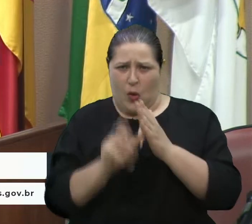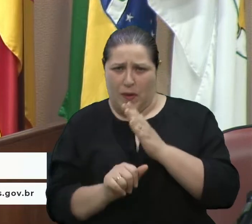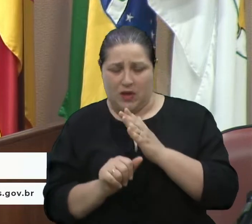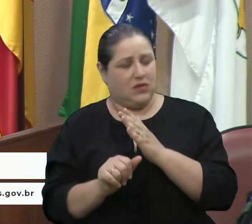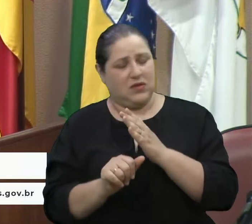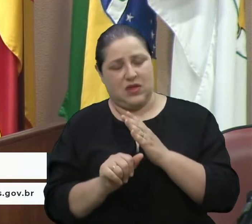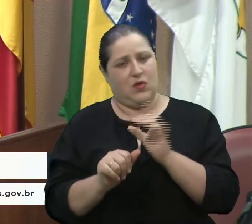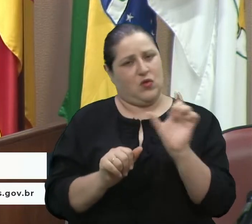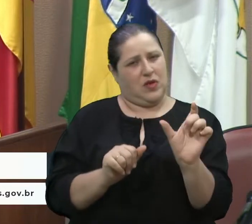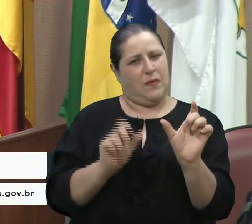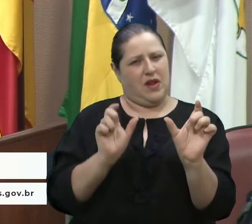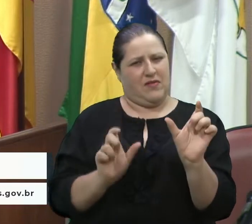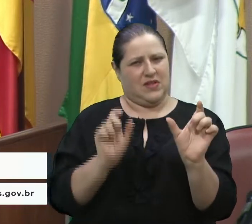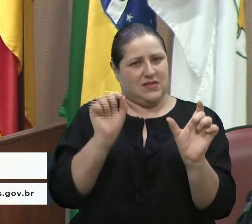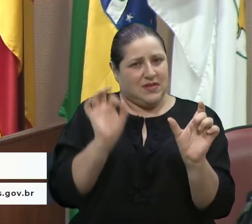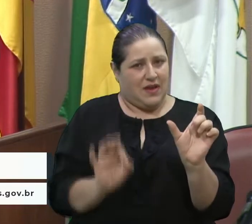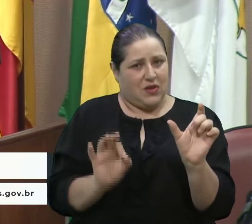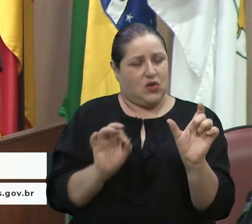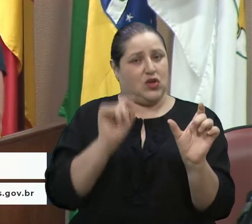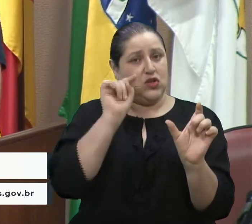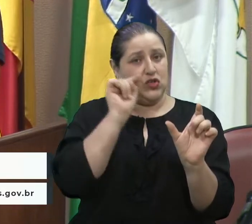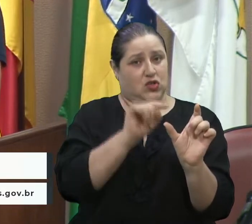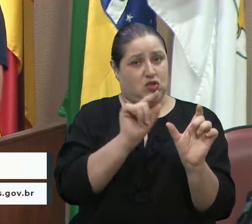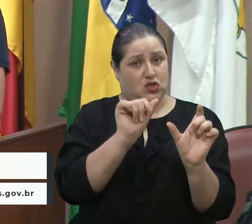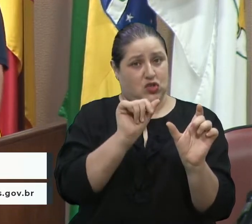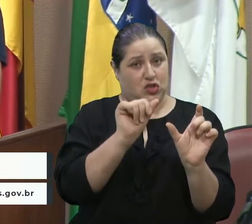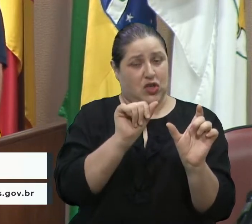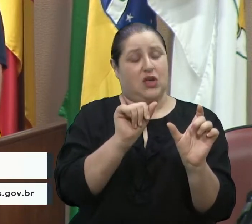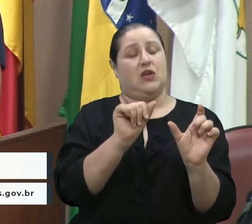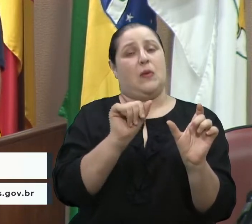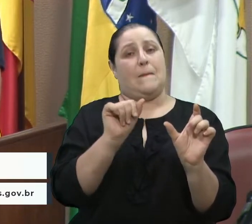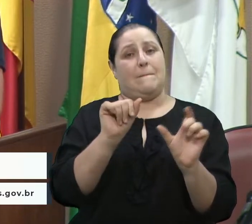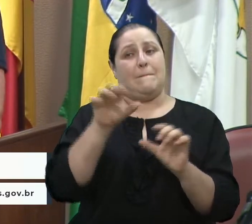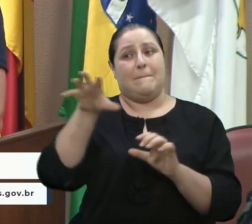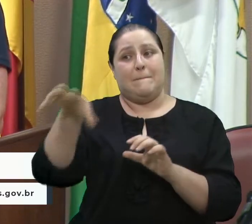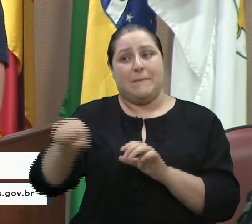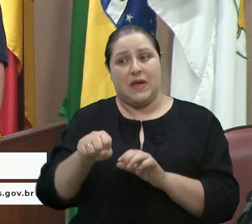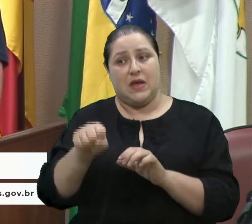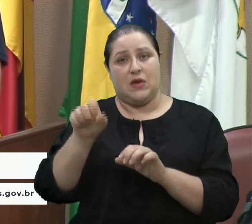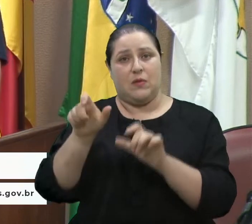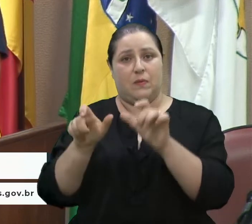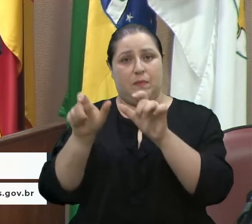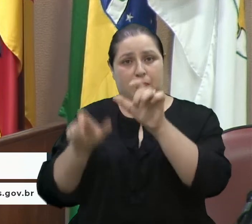agora a terminologia correta, o dinheiro pego das pessoas de forma